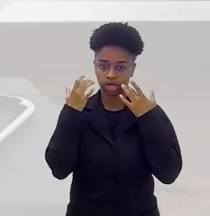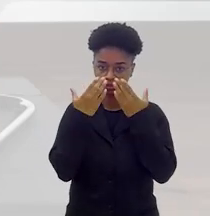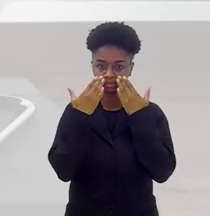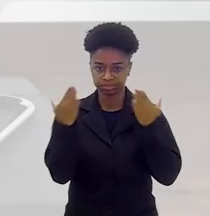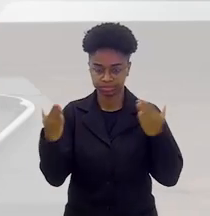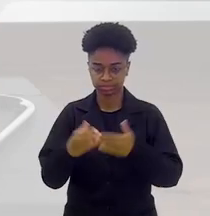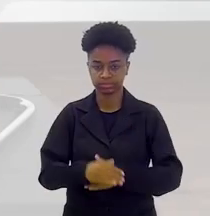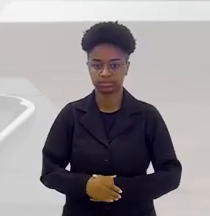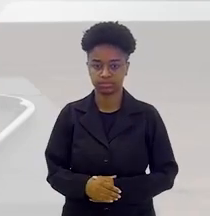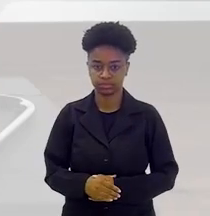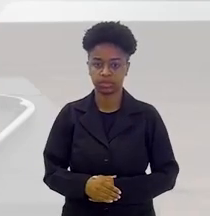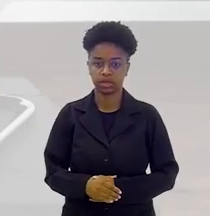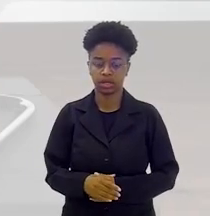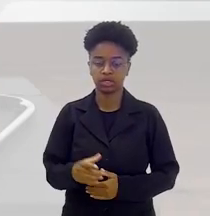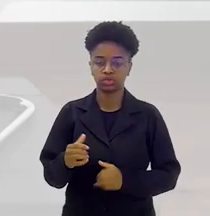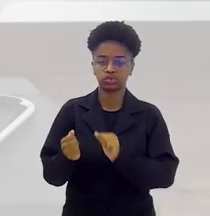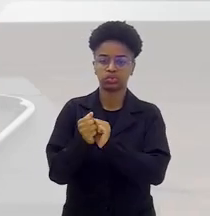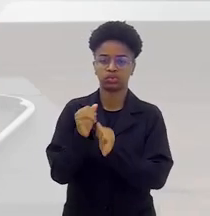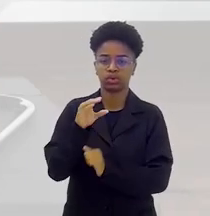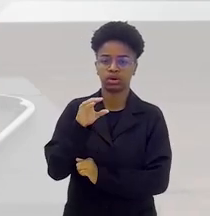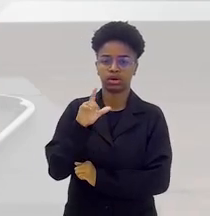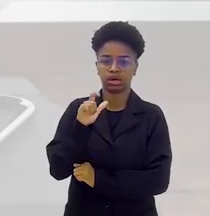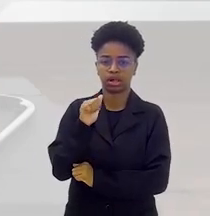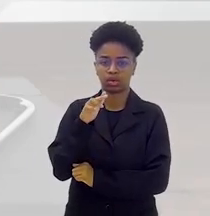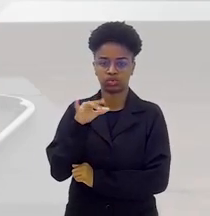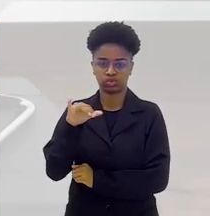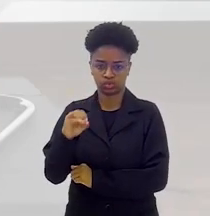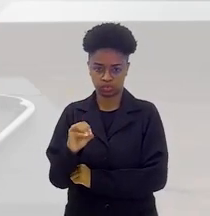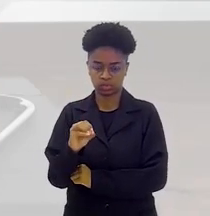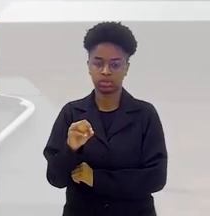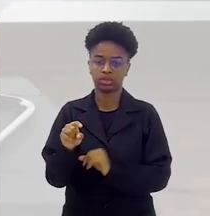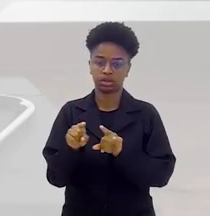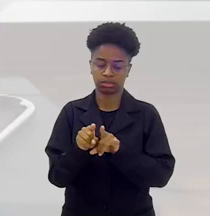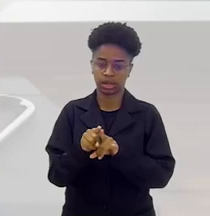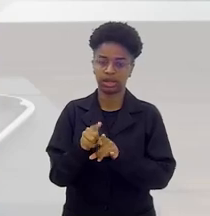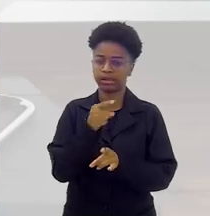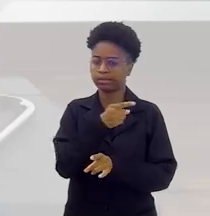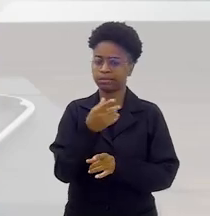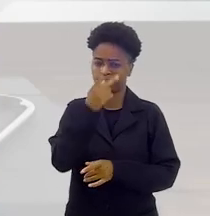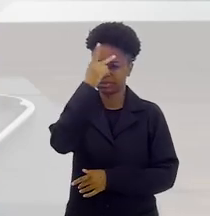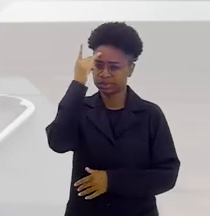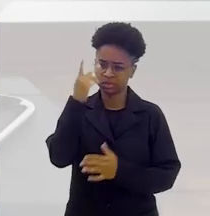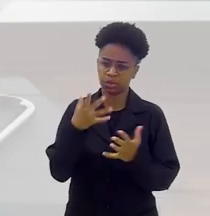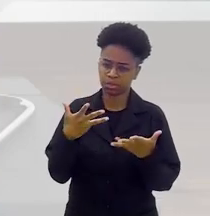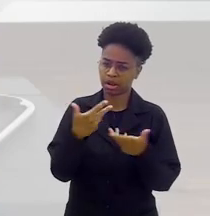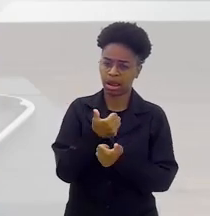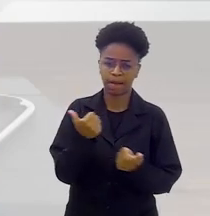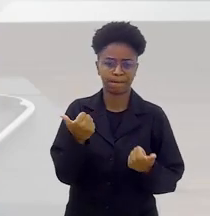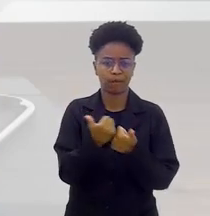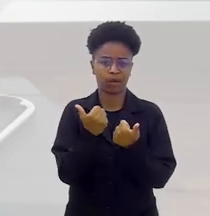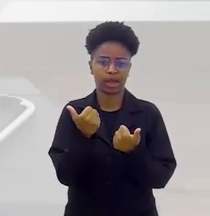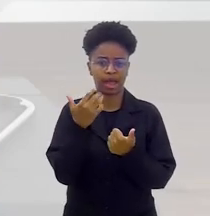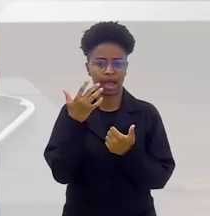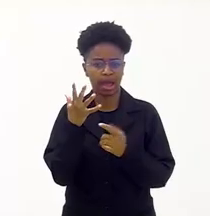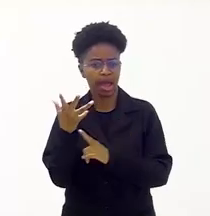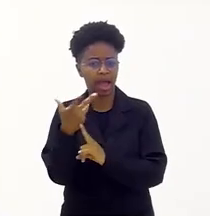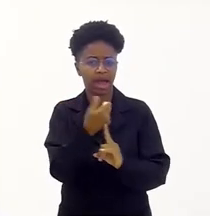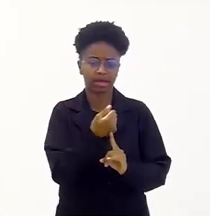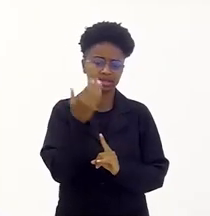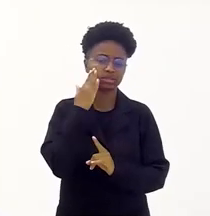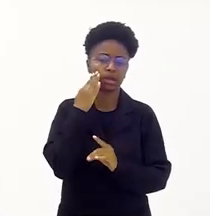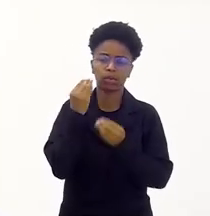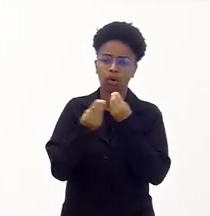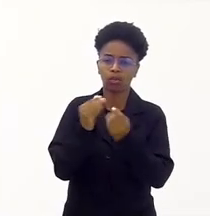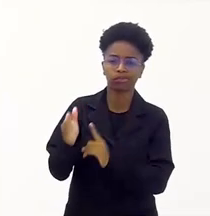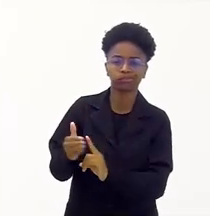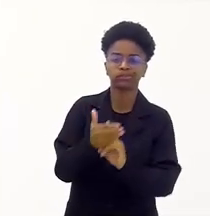o projeto com o Monsenhor Cláudio, né, da Arquidiocese, uhum. E que também é uma pessoa que apoia a arte, que sabe